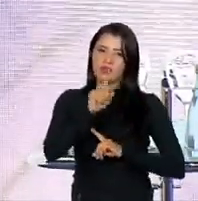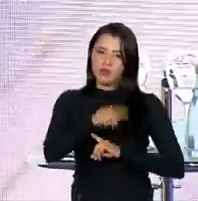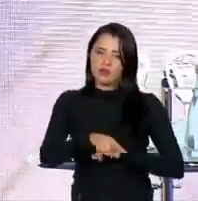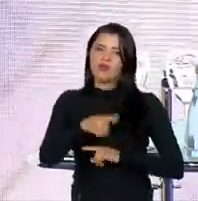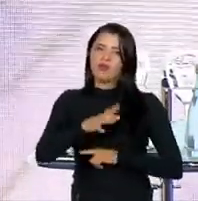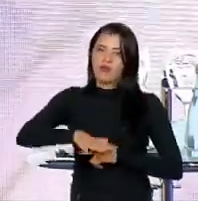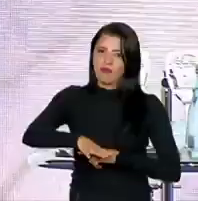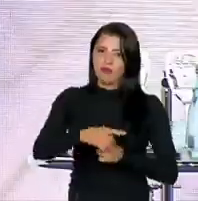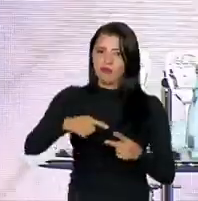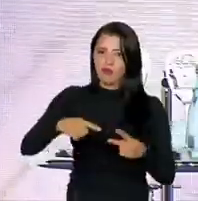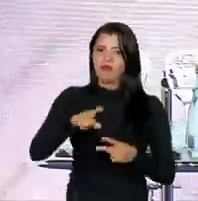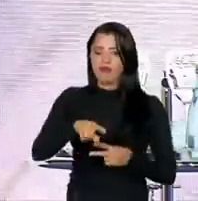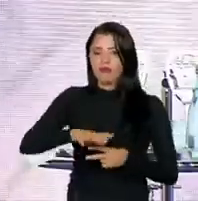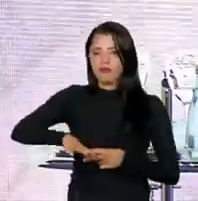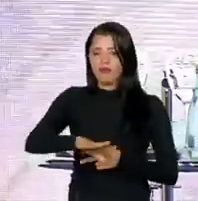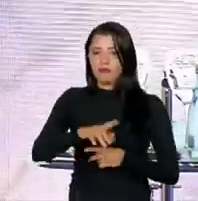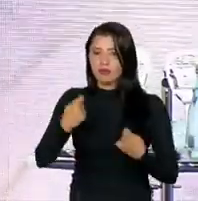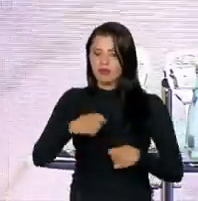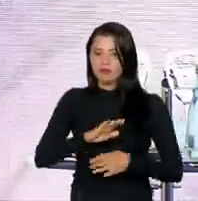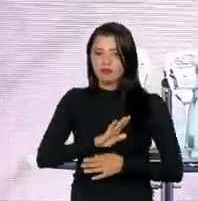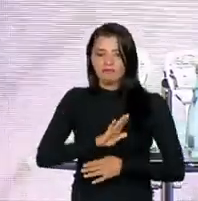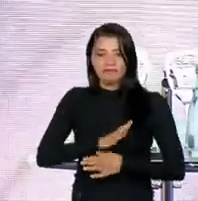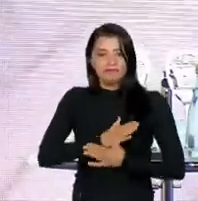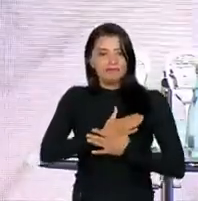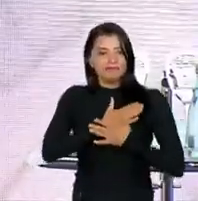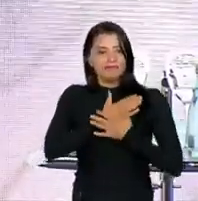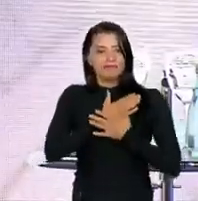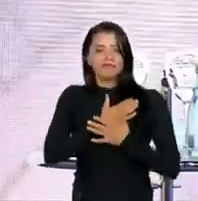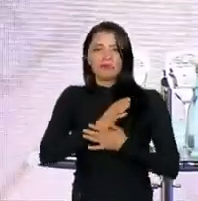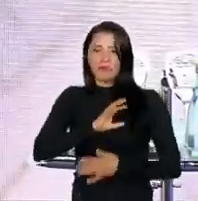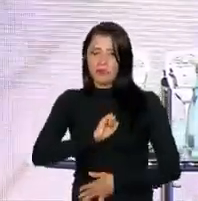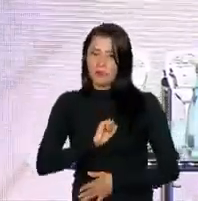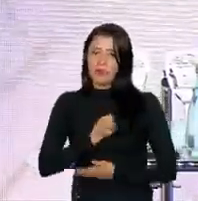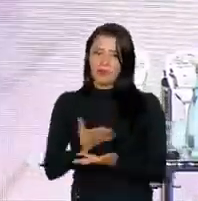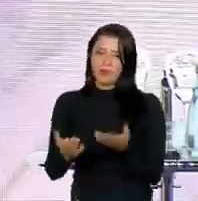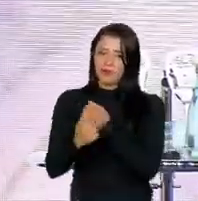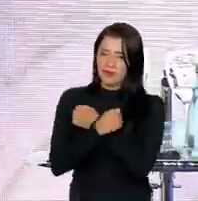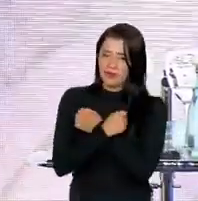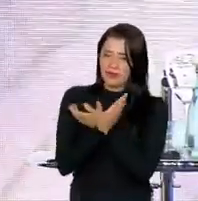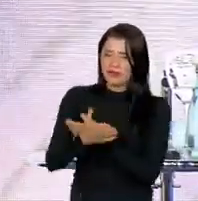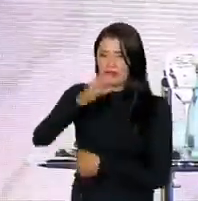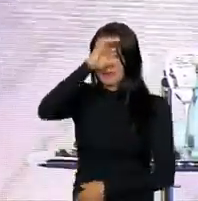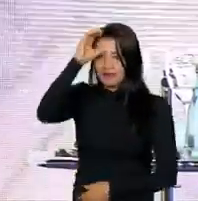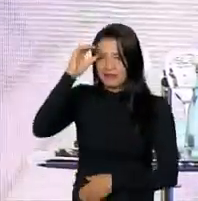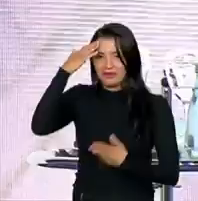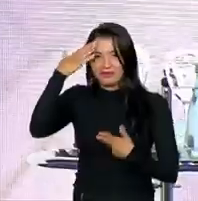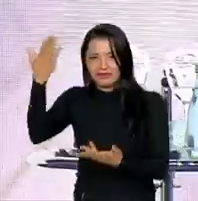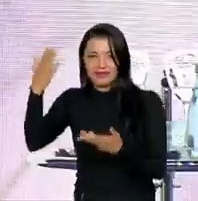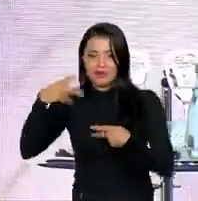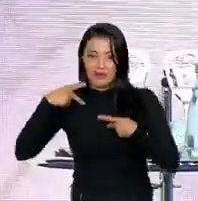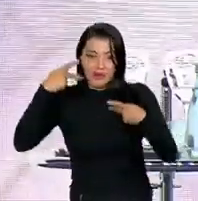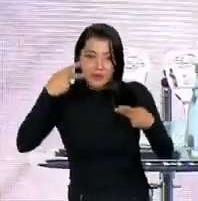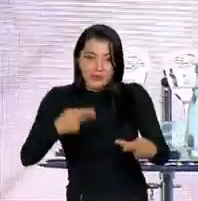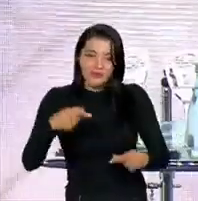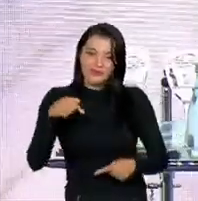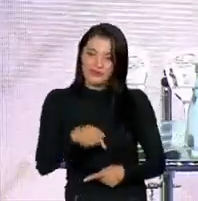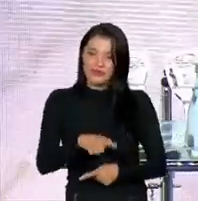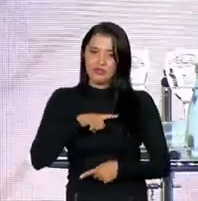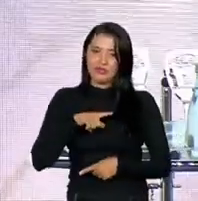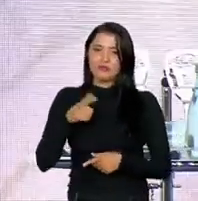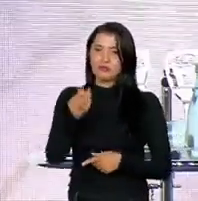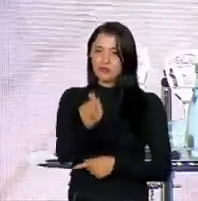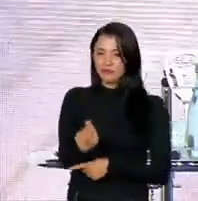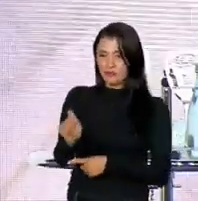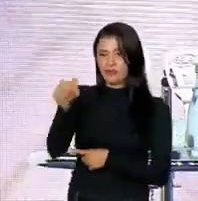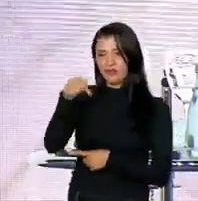são destas áreas. Sim, deixo um abraço aqui ao Camilo, dizer do agradecimento desse convite. Aqui a